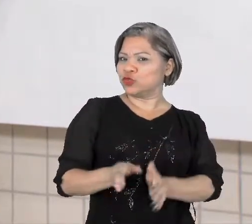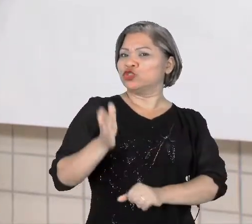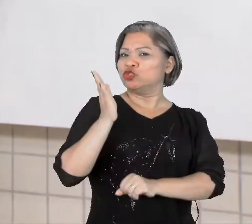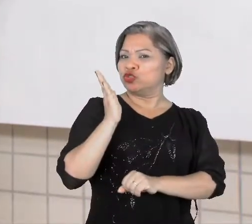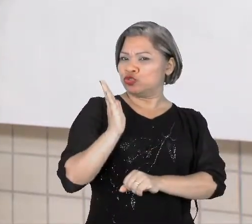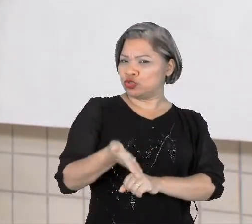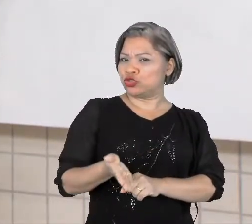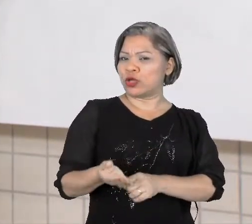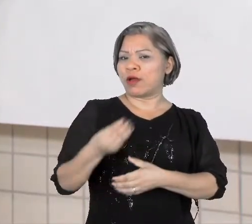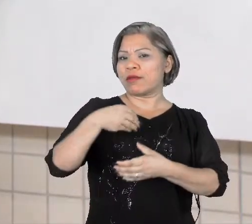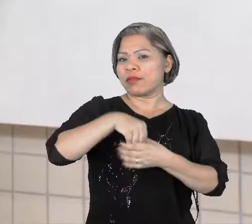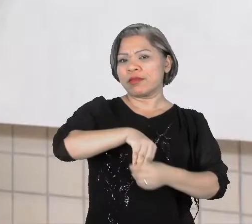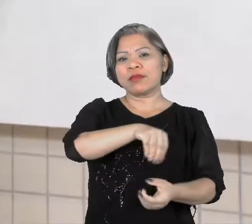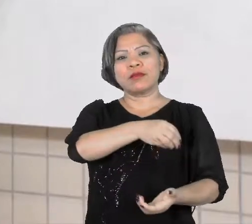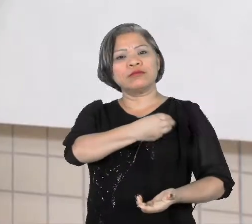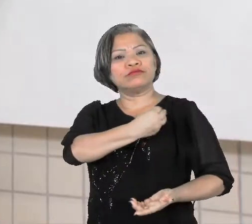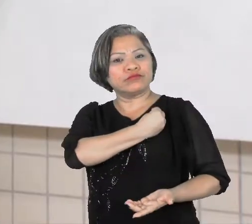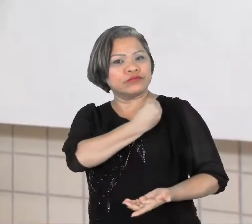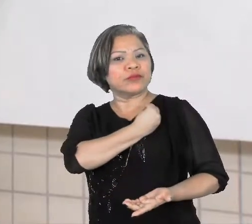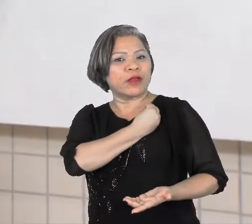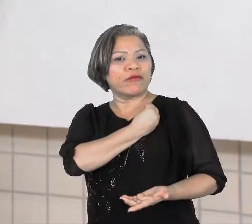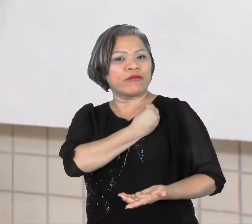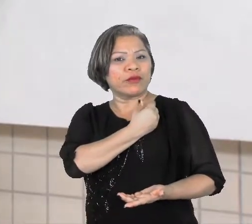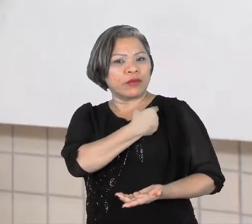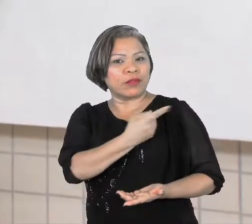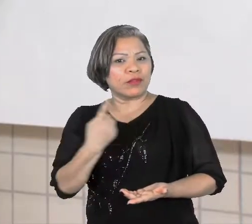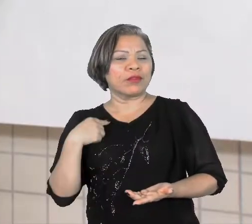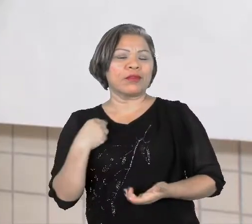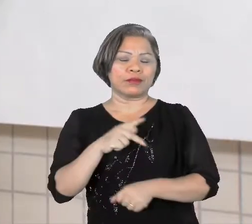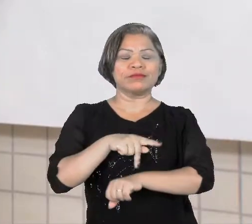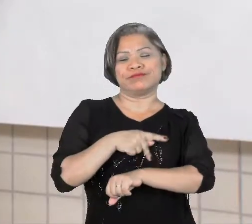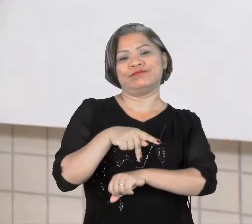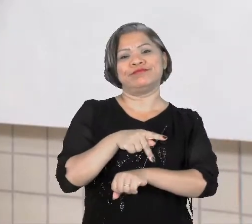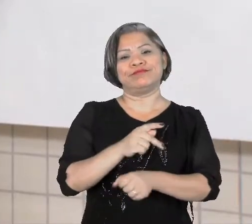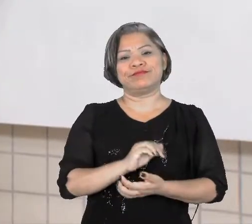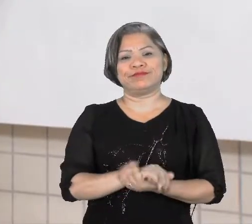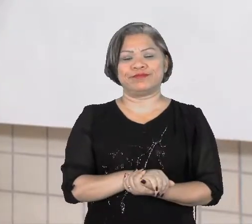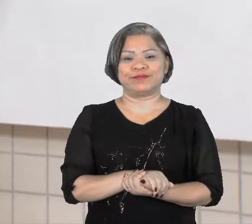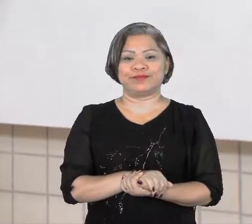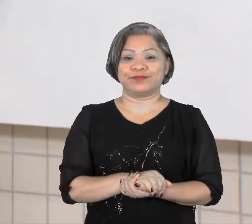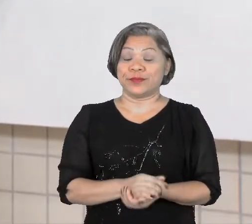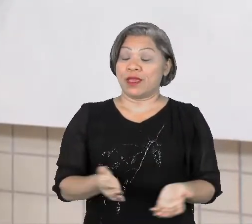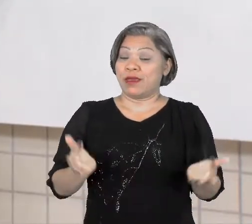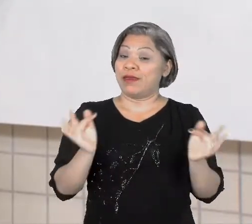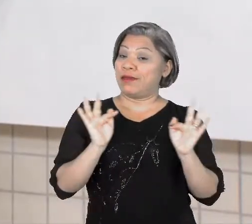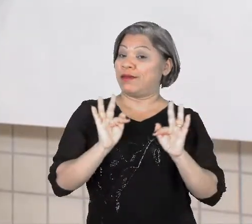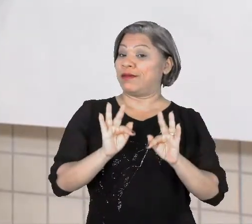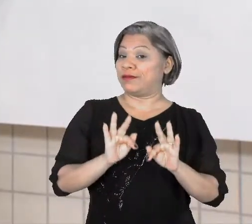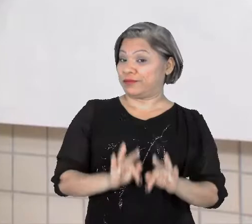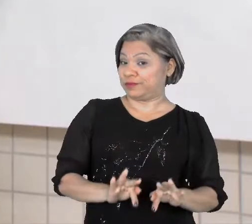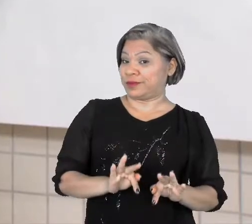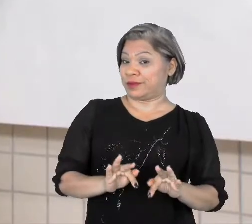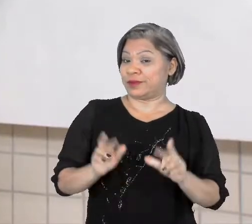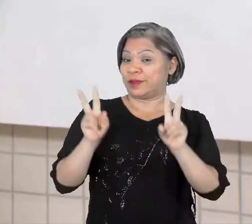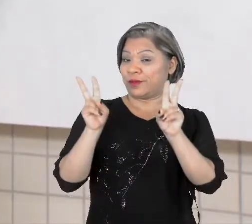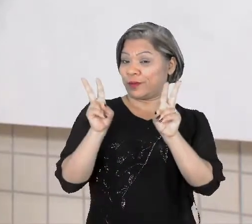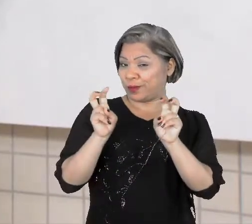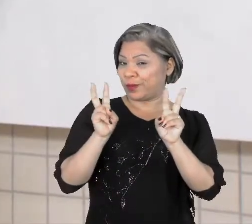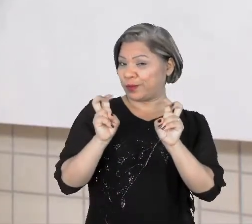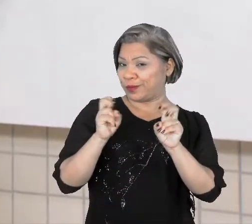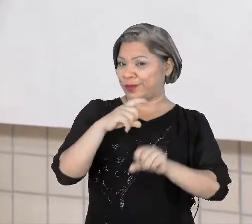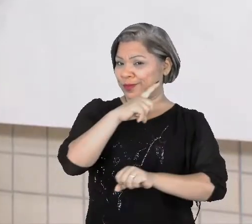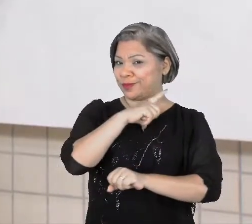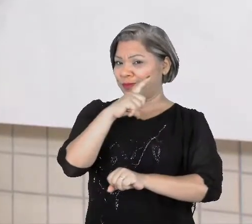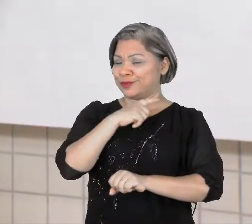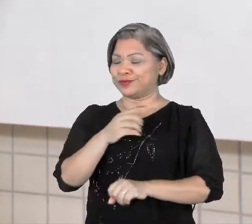da realidade do nosso país. E para terminar esse nosso conteúdo, tem muita coisa legal